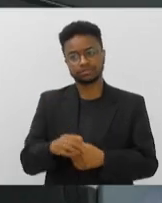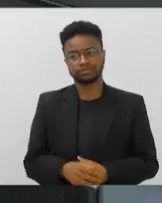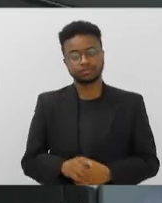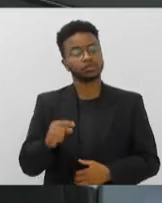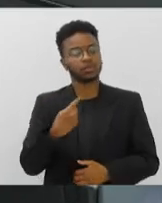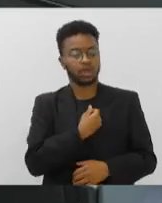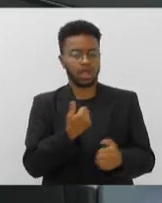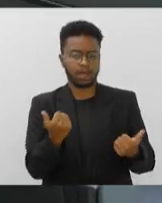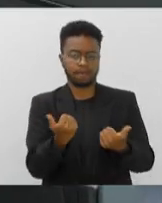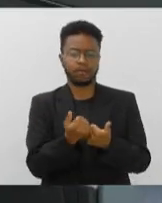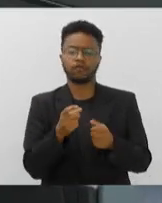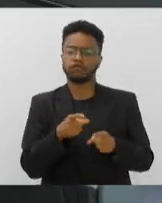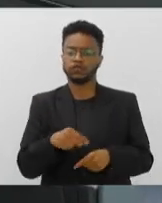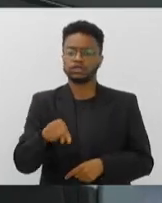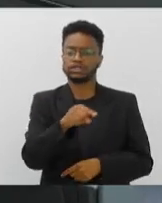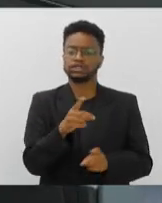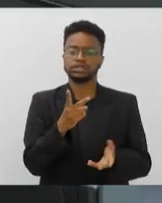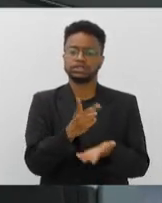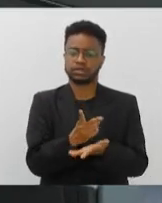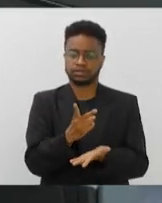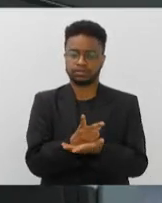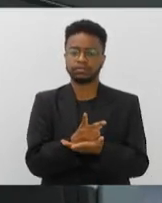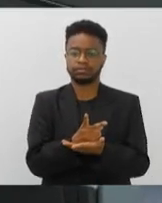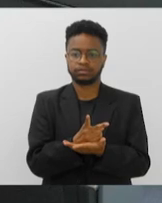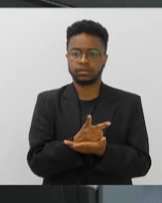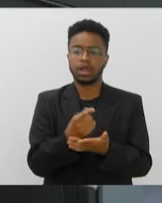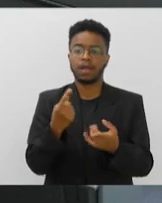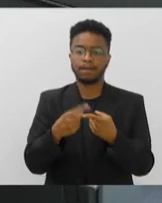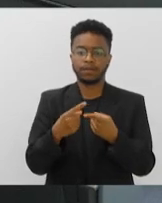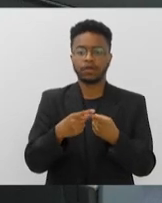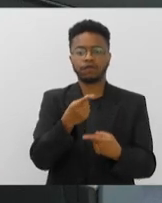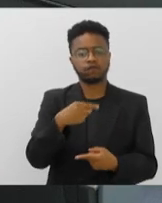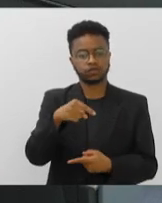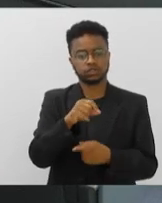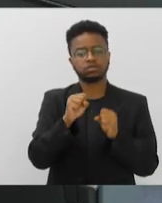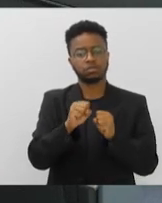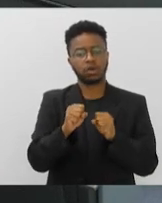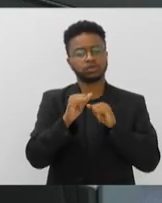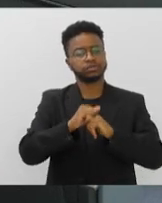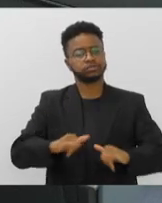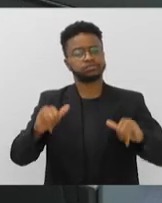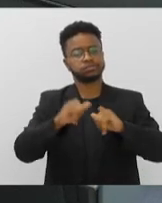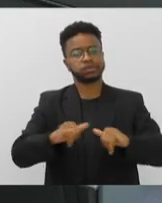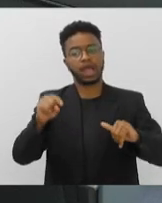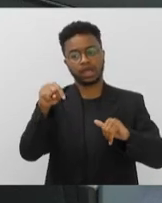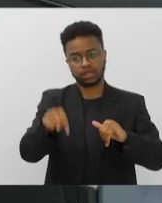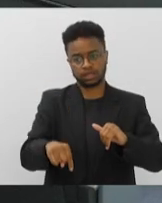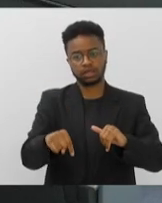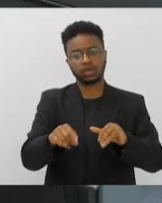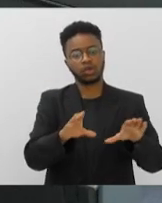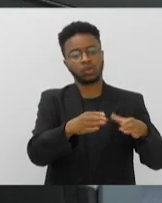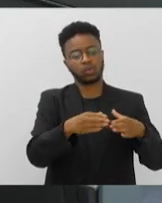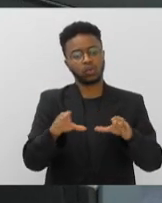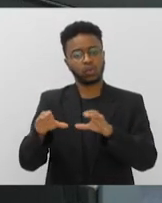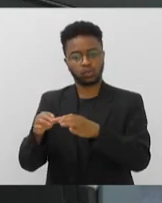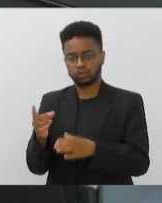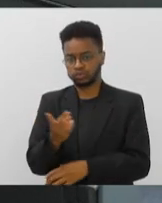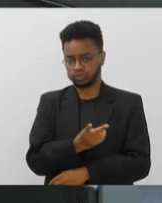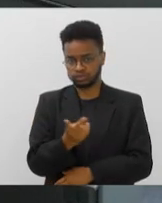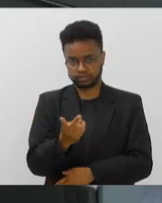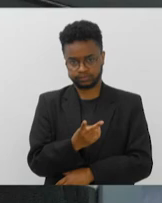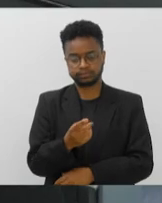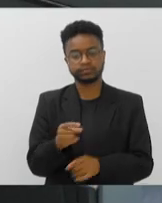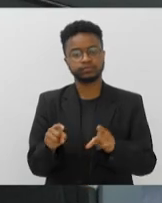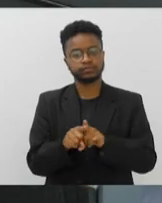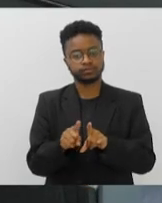contem sempre com a gente eh a voz de vocês pode acuar aqui nessas duas frentes como eu falei eh